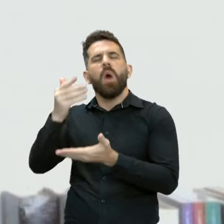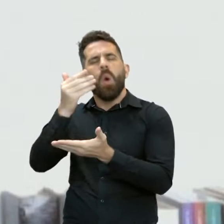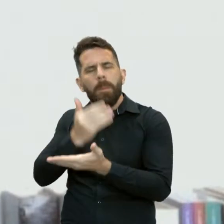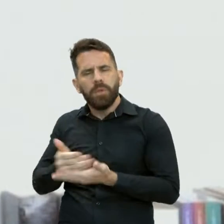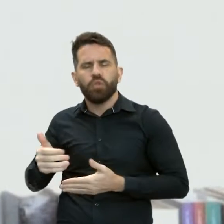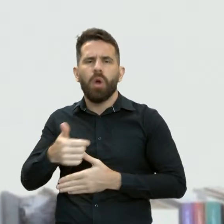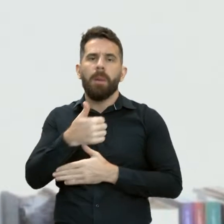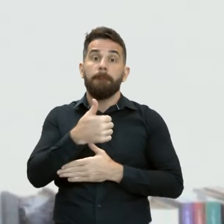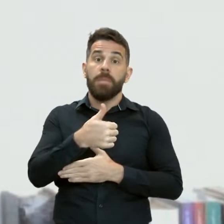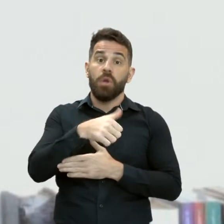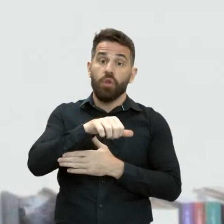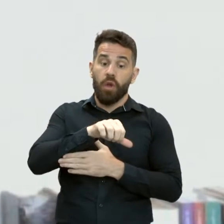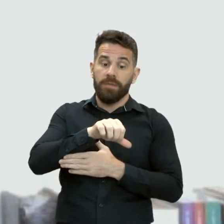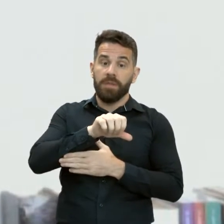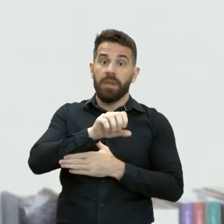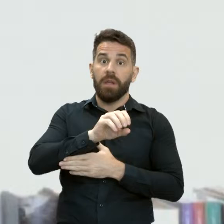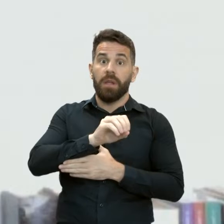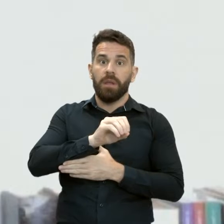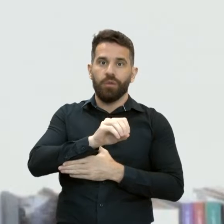muito jovenzinha ainda.